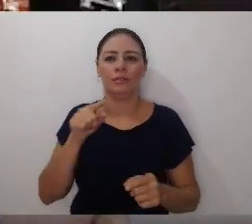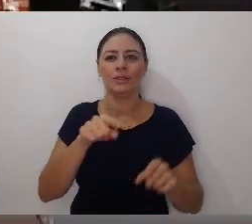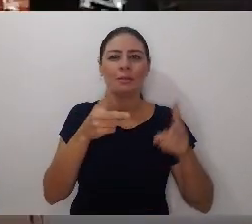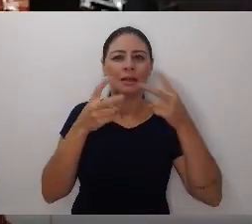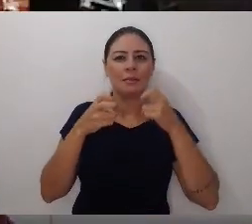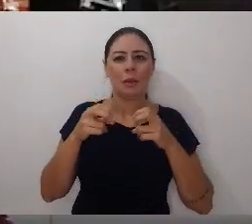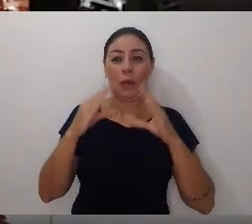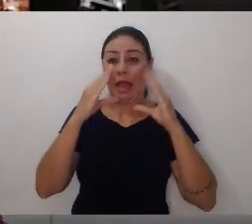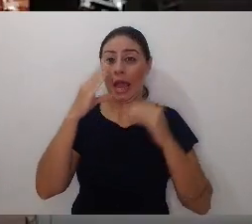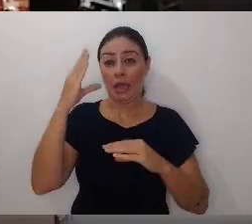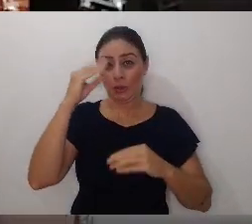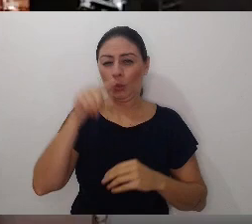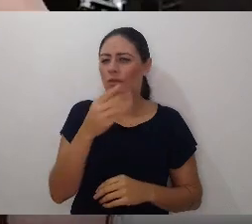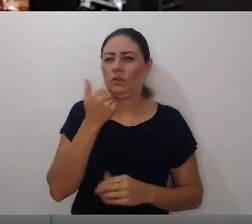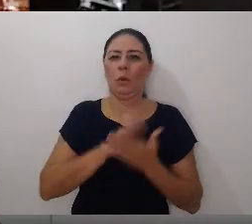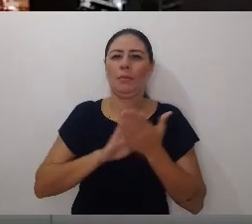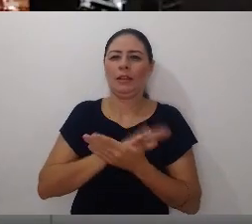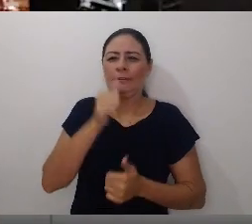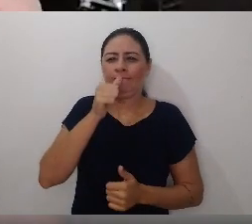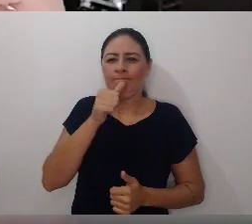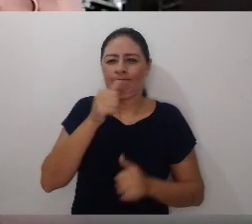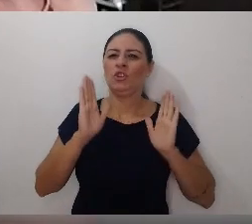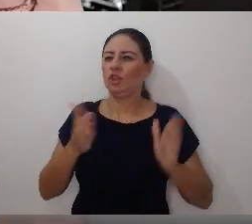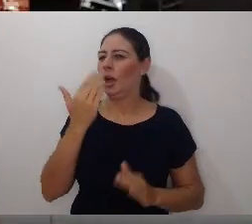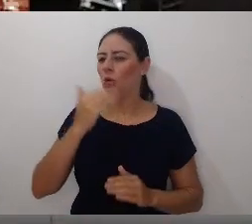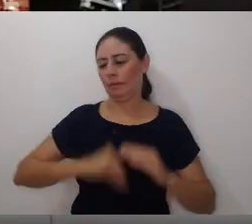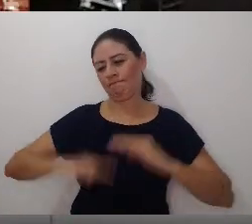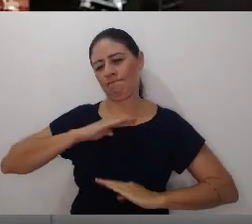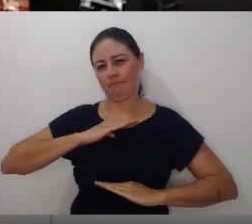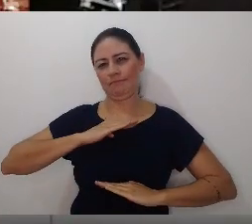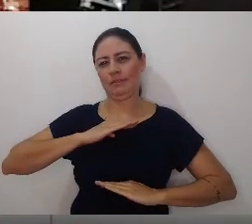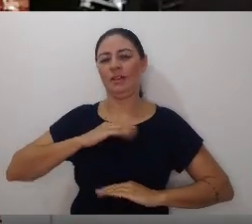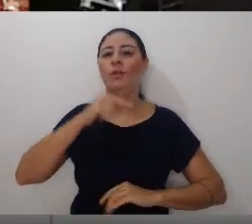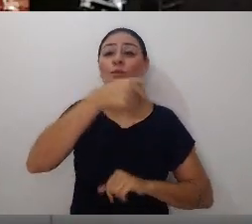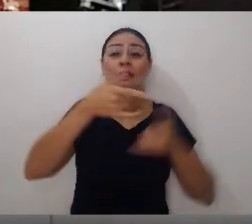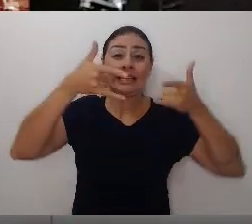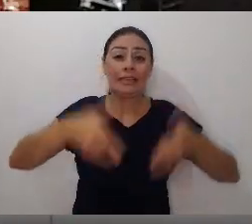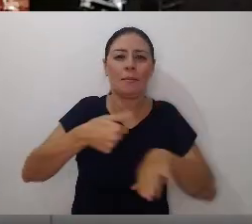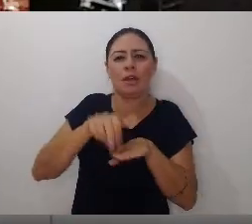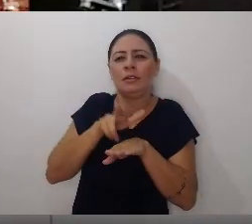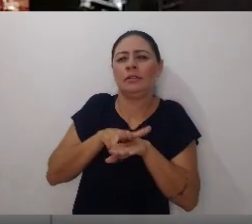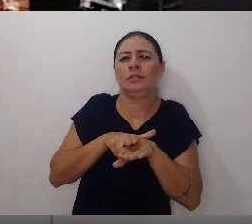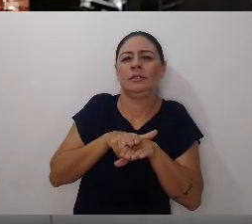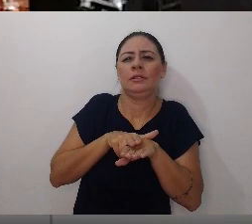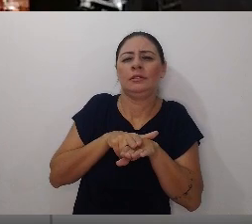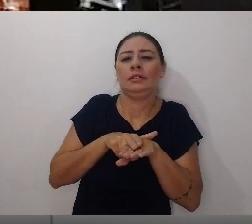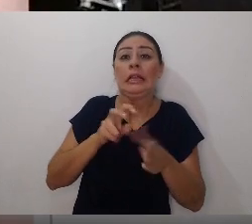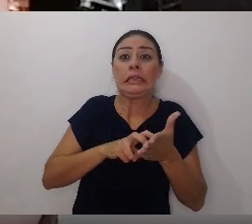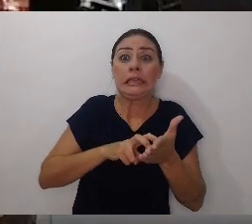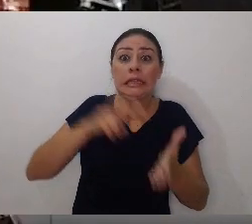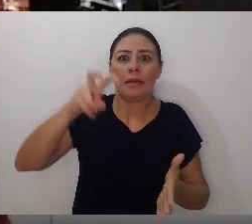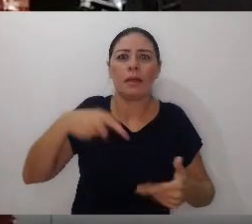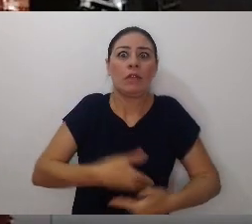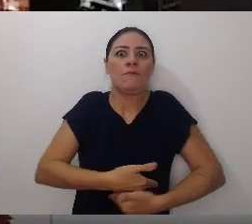que de manhã, às vezes, quando você fez uma força para não jantar, não, hoje eu não vou jantar, eu já comi o suficiente, eu não vou jantar.